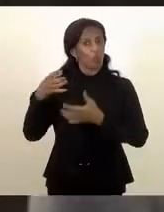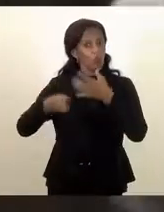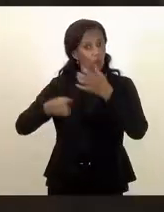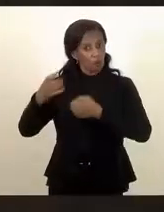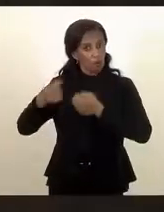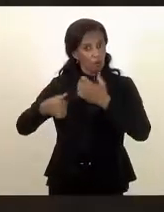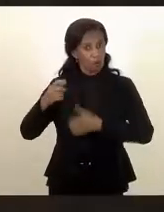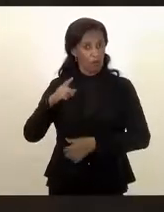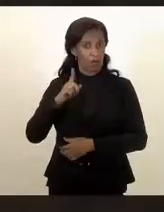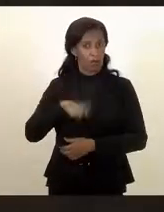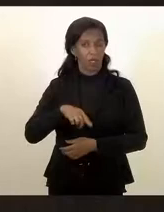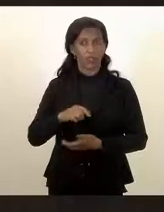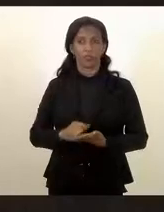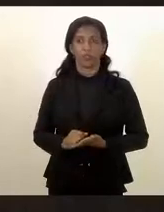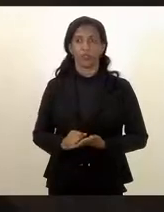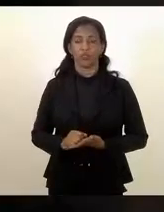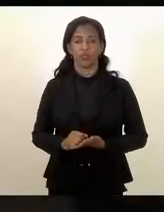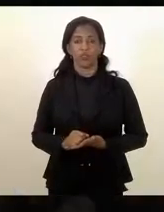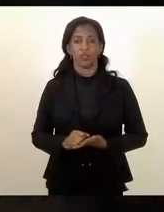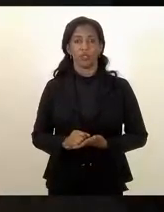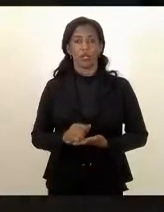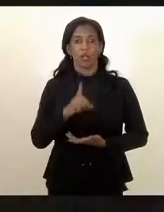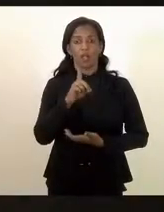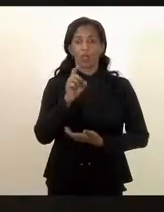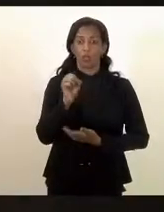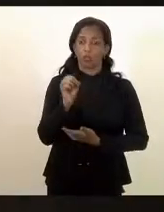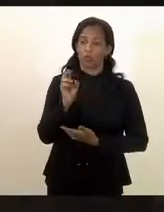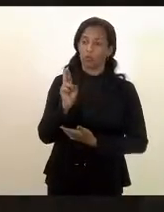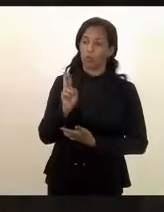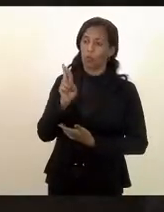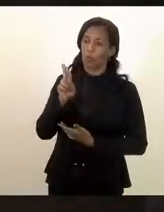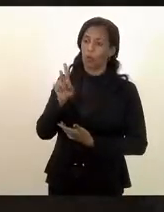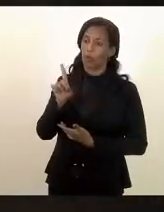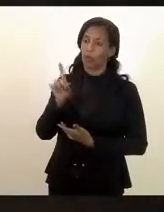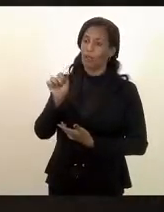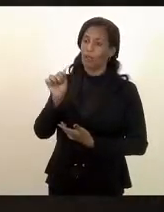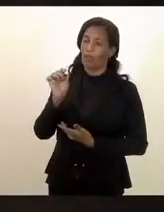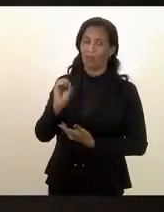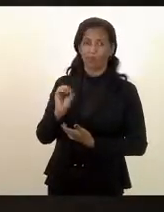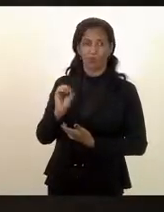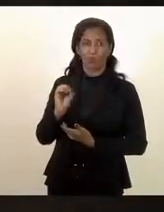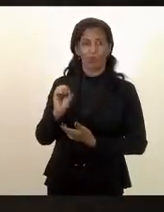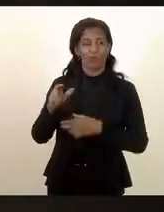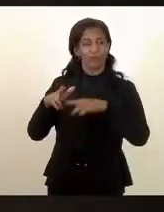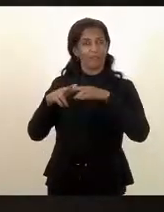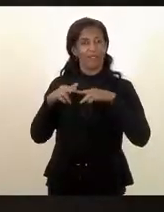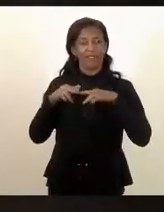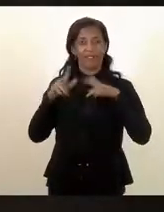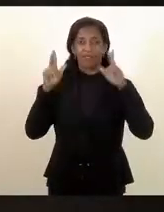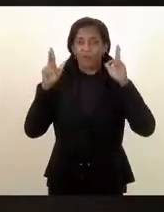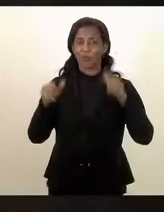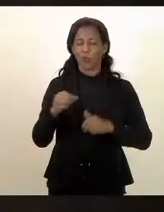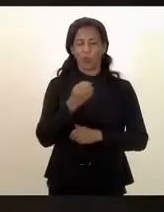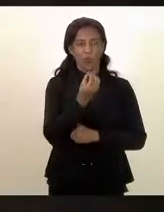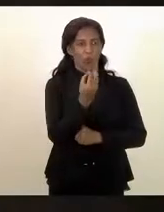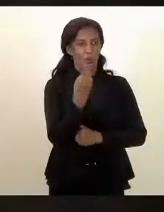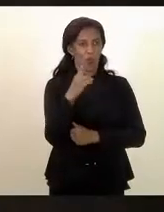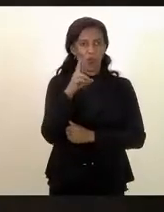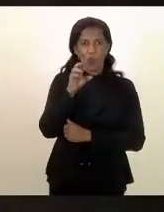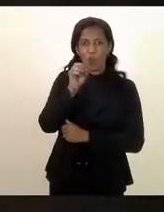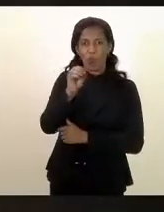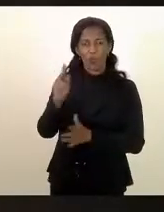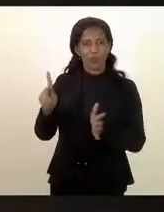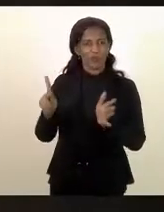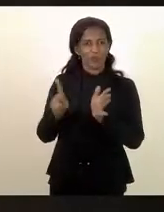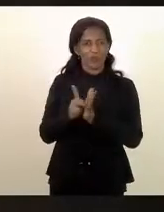reconhecido e por isso que dourado como o ouro o ouro nutricional para que as nossas